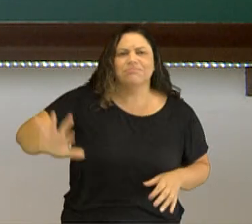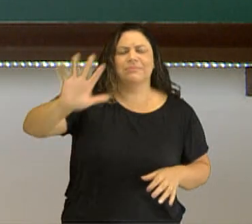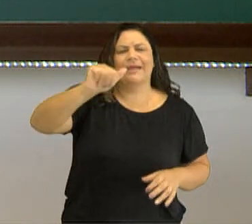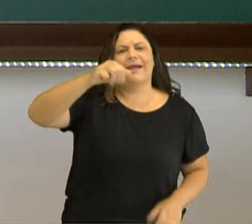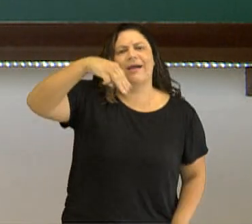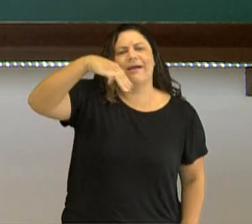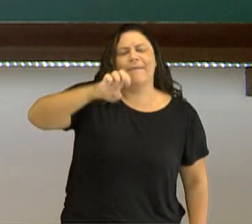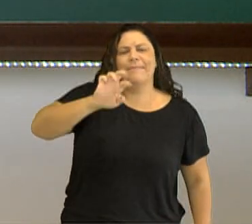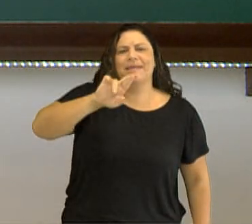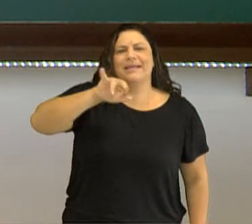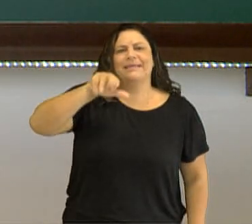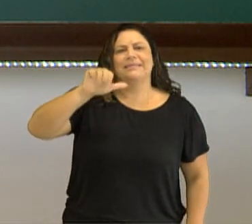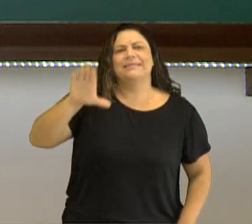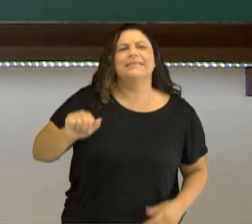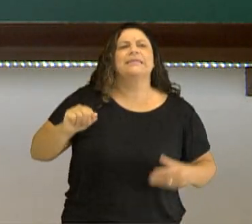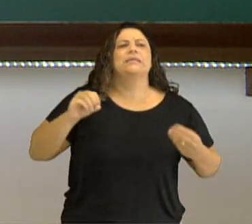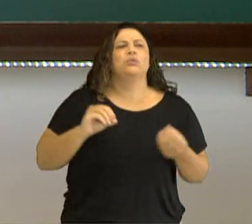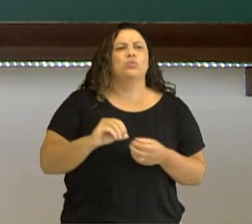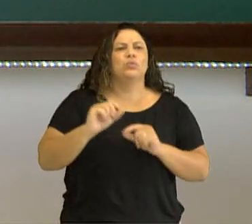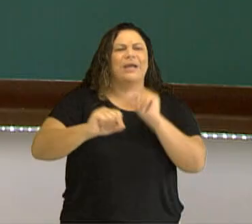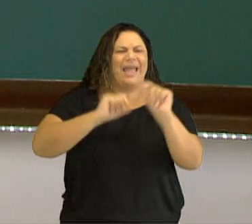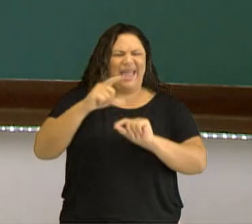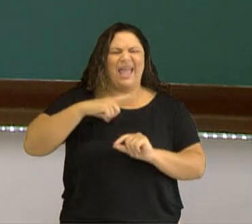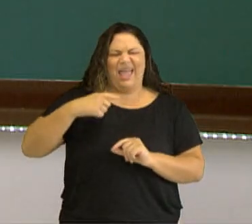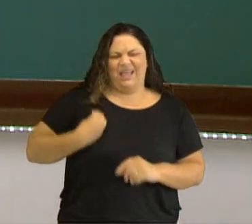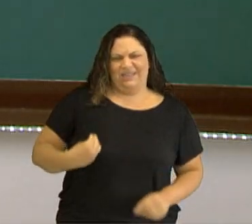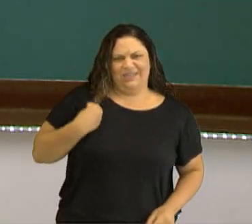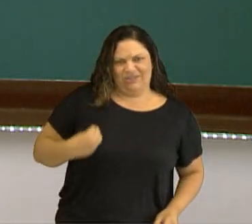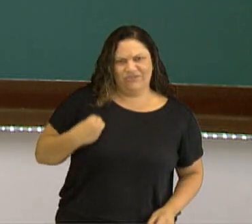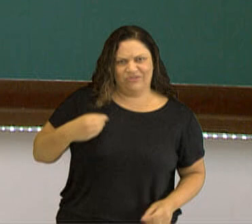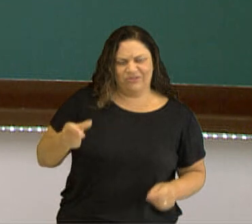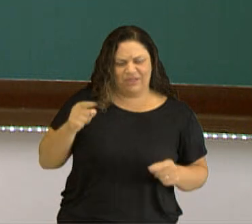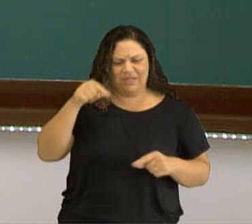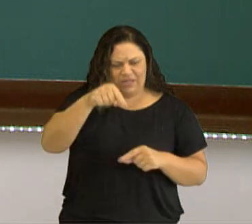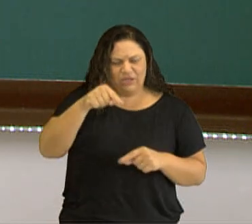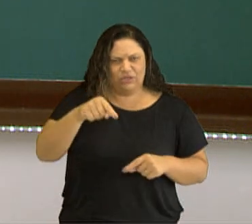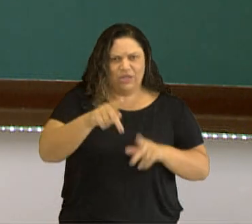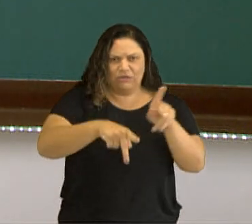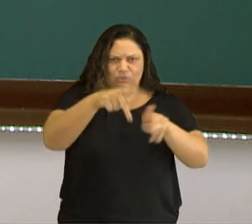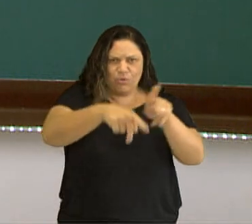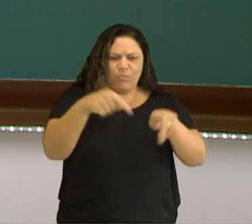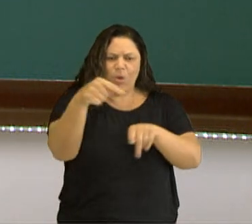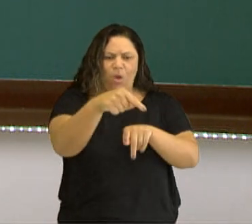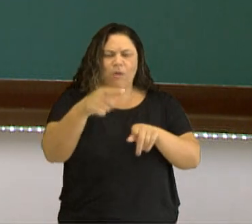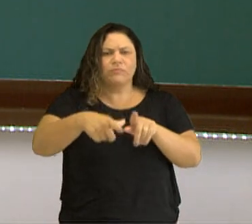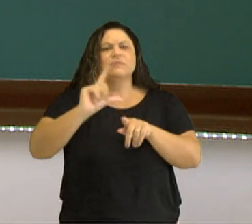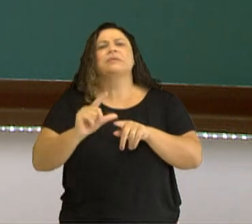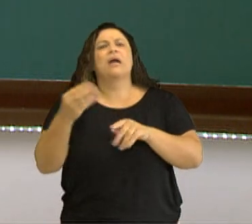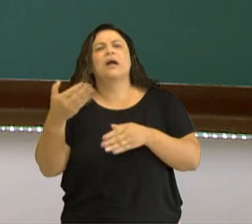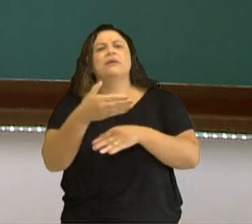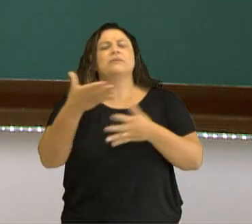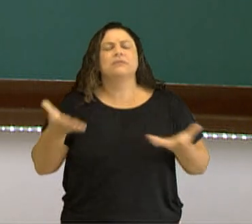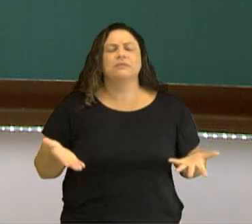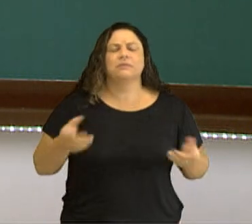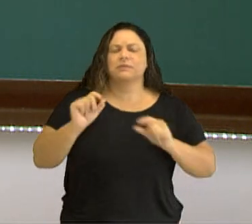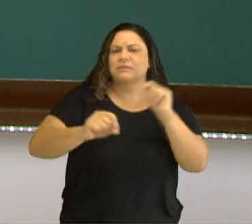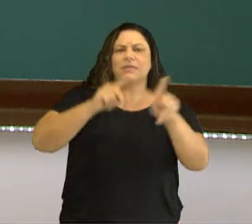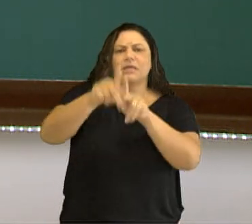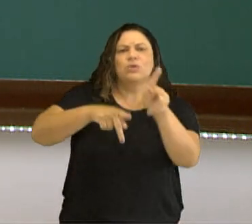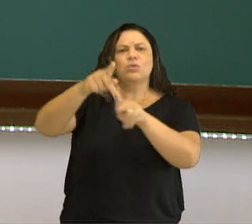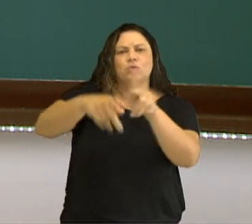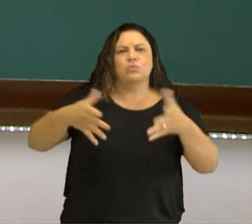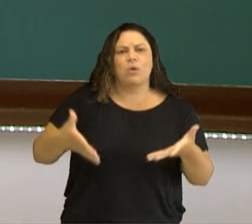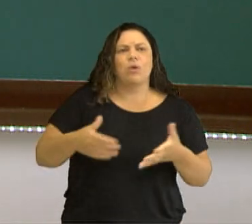essa pergunta for sim, quais povos habitavam a América antes da chegada dos europeus? Antes da chegada